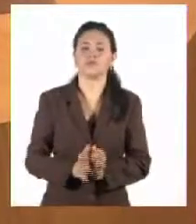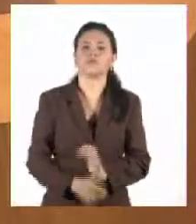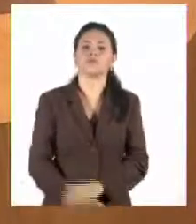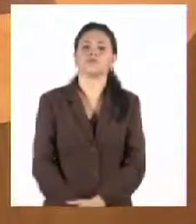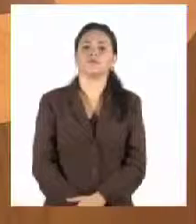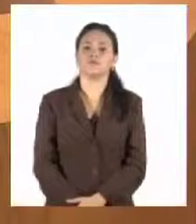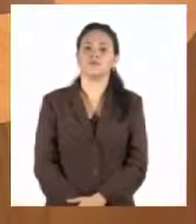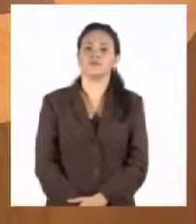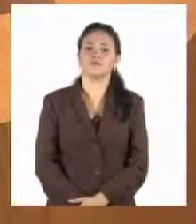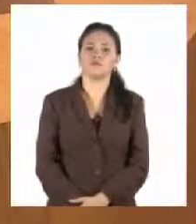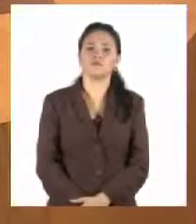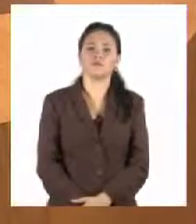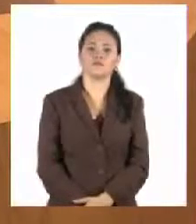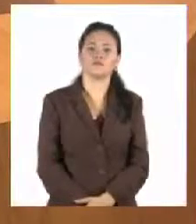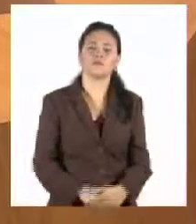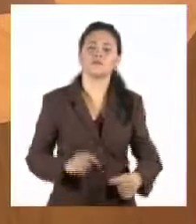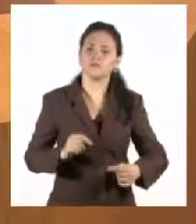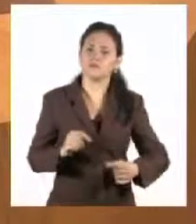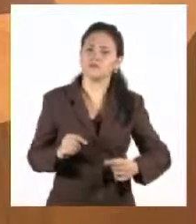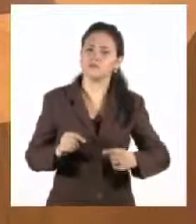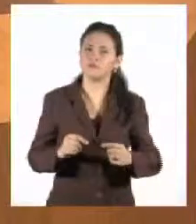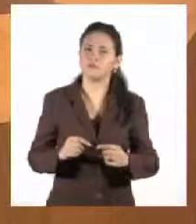assuntos relativos ao orçamento do Estado